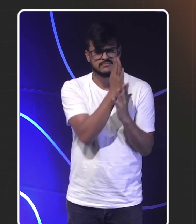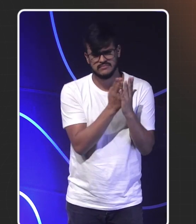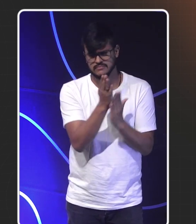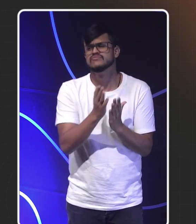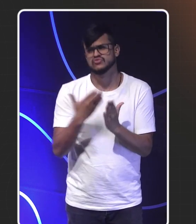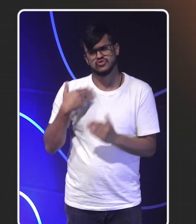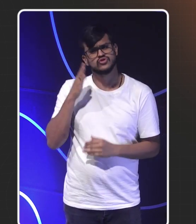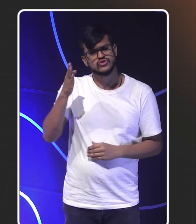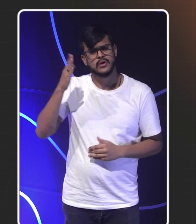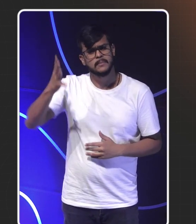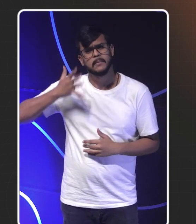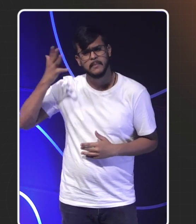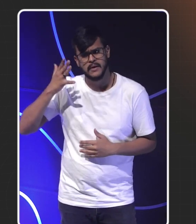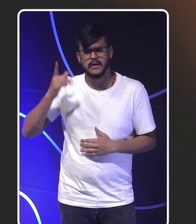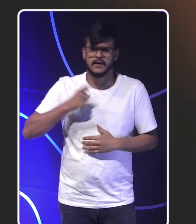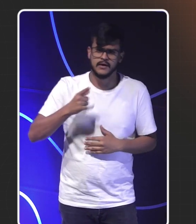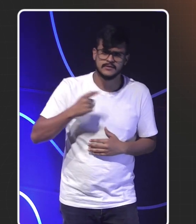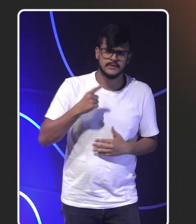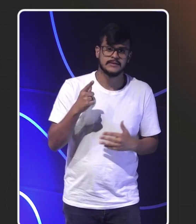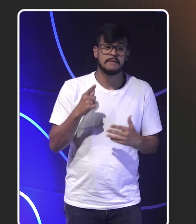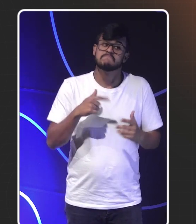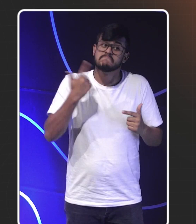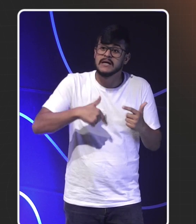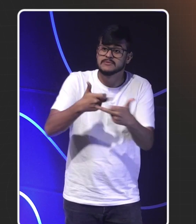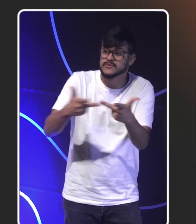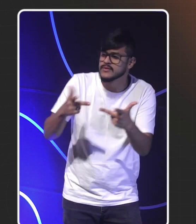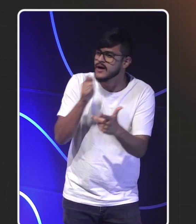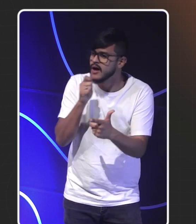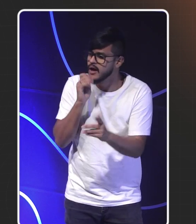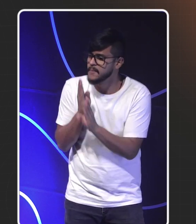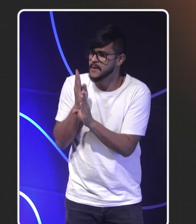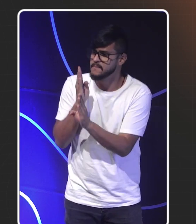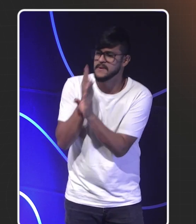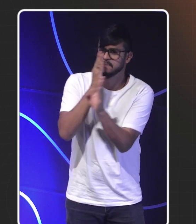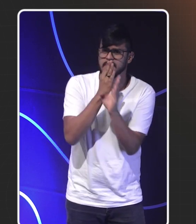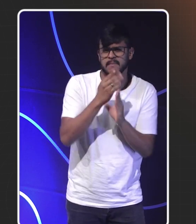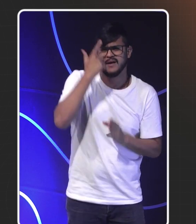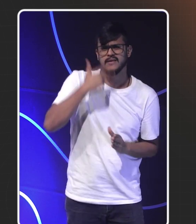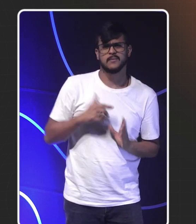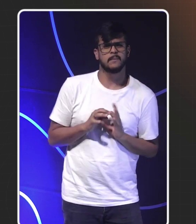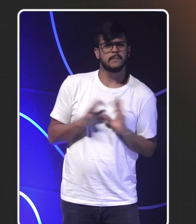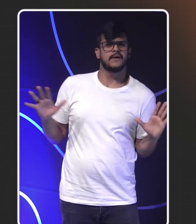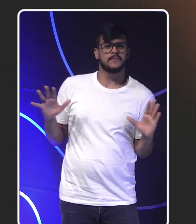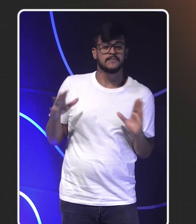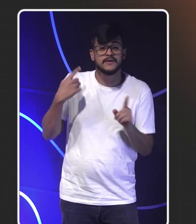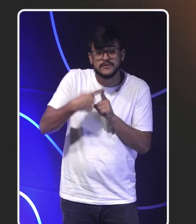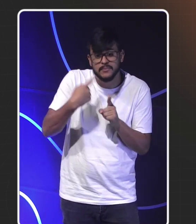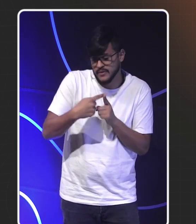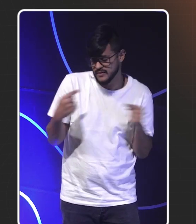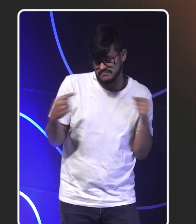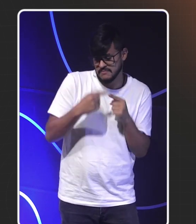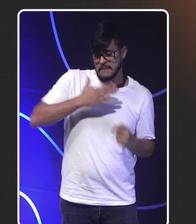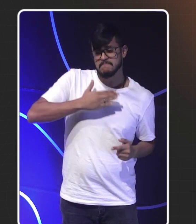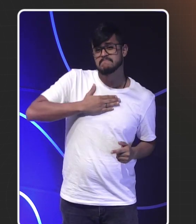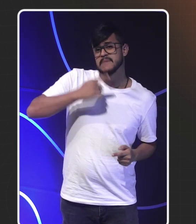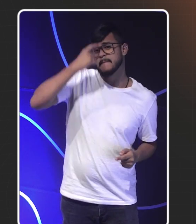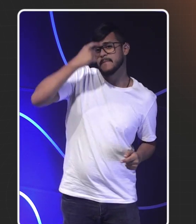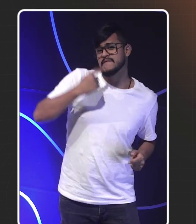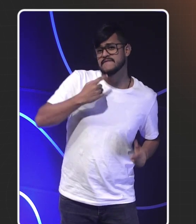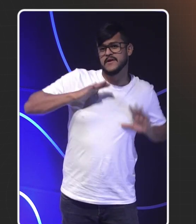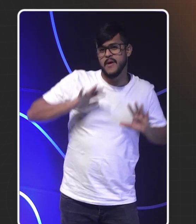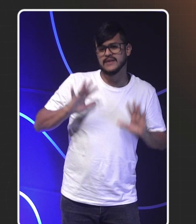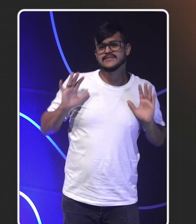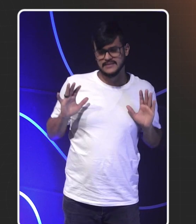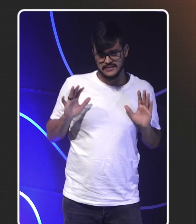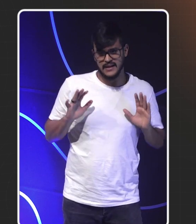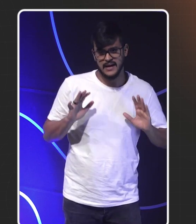também, enfim. Várias outras coisas que eu estou me descobrindo e que eu me permito, porque é muito da minha personalidade também, que fazem as coisas não